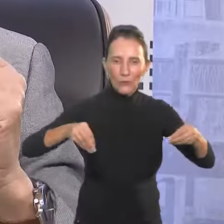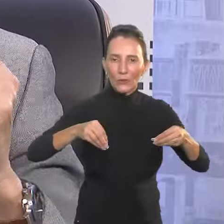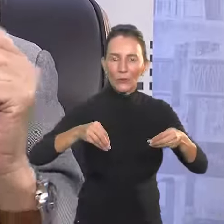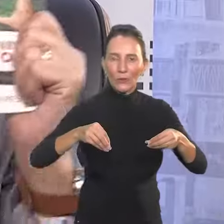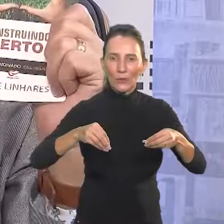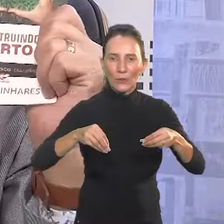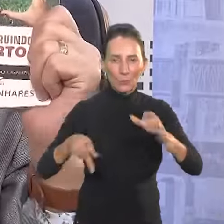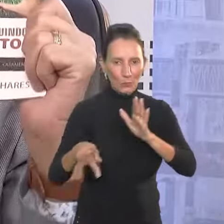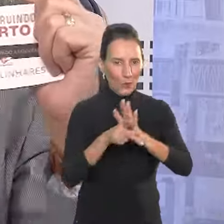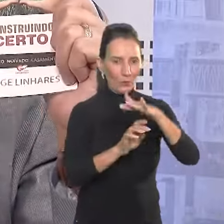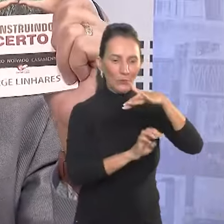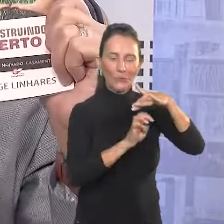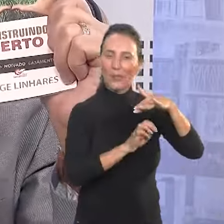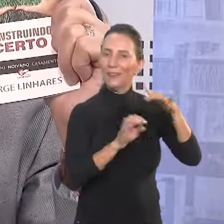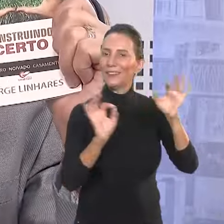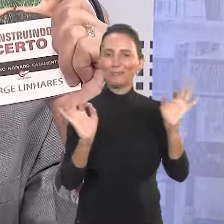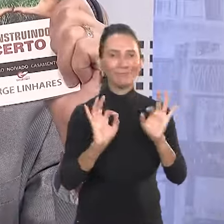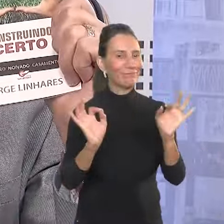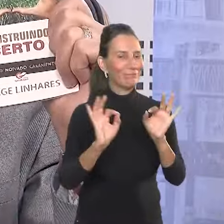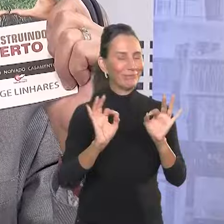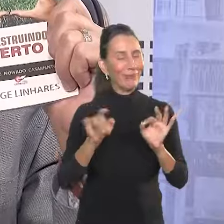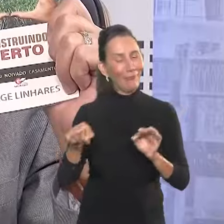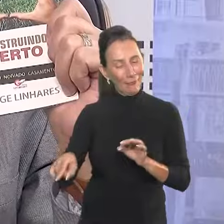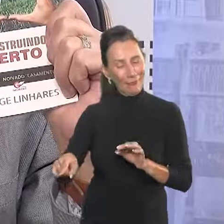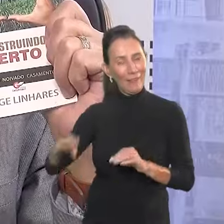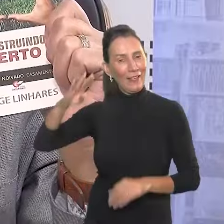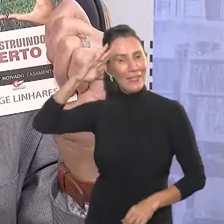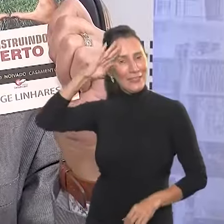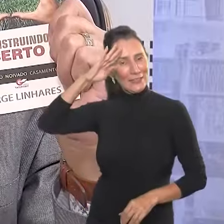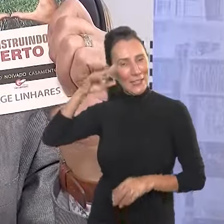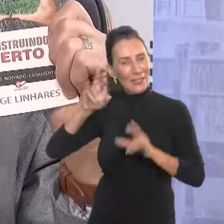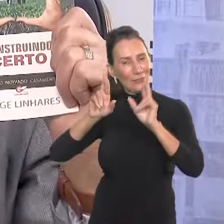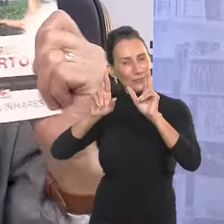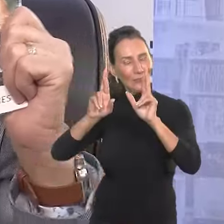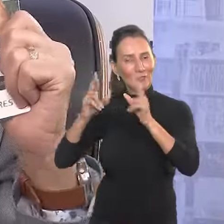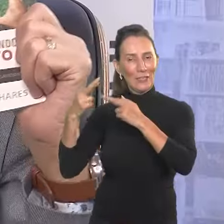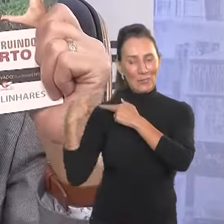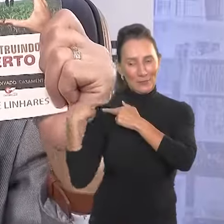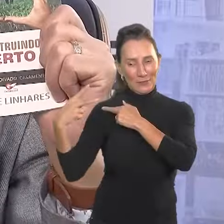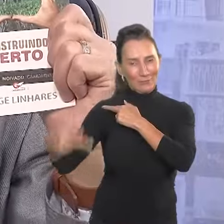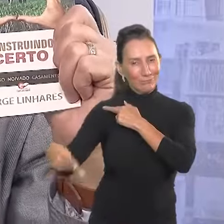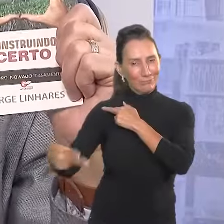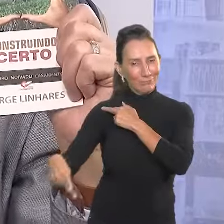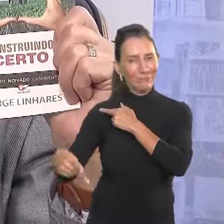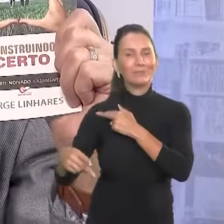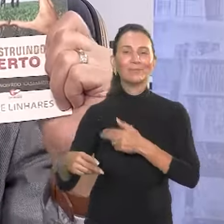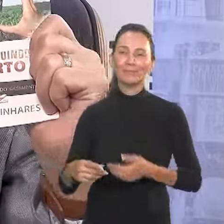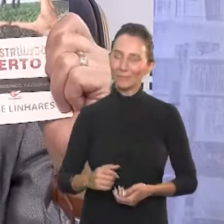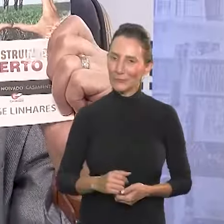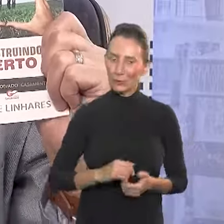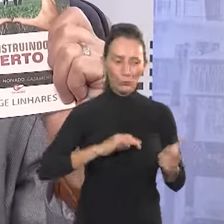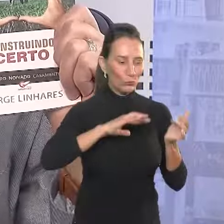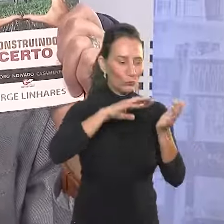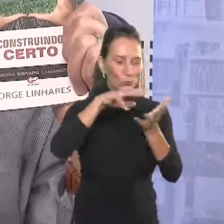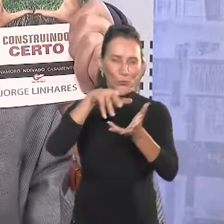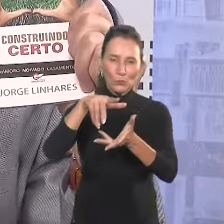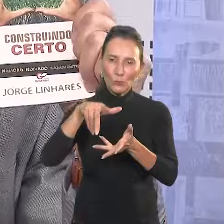de empresas, era função do exército. Então o exército, em todo o